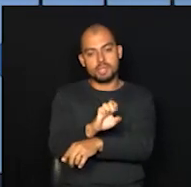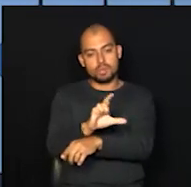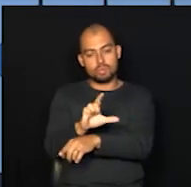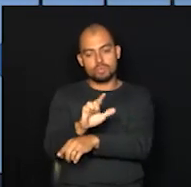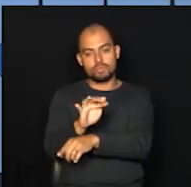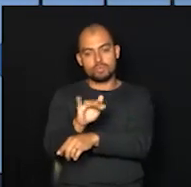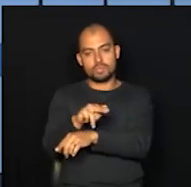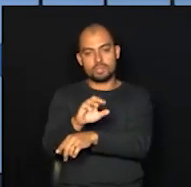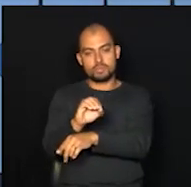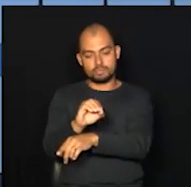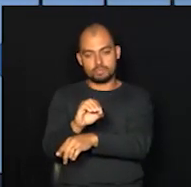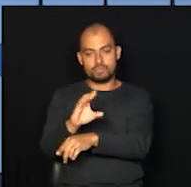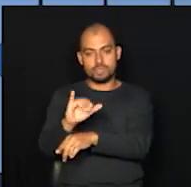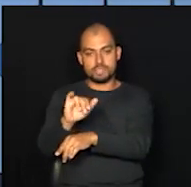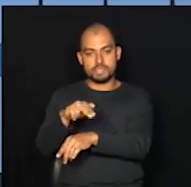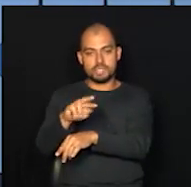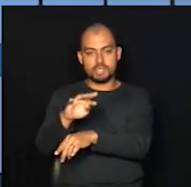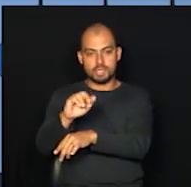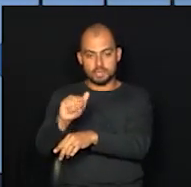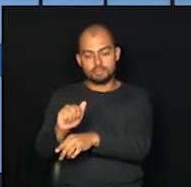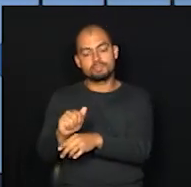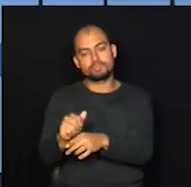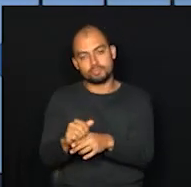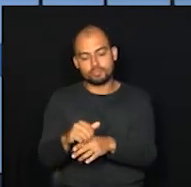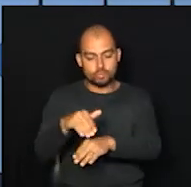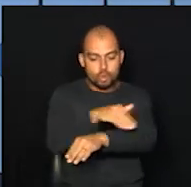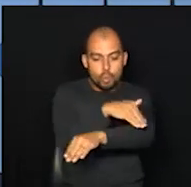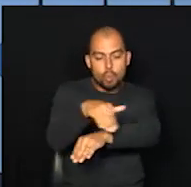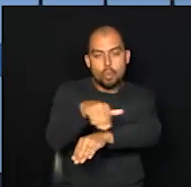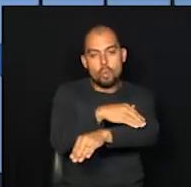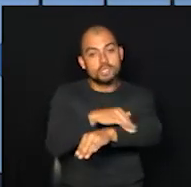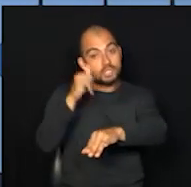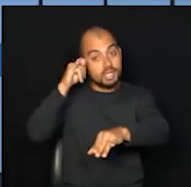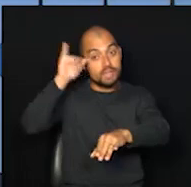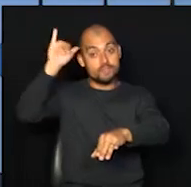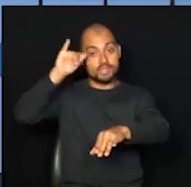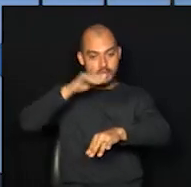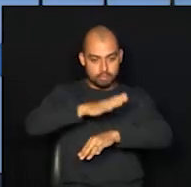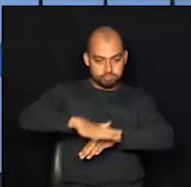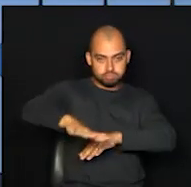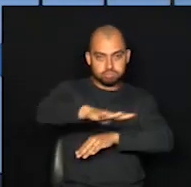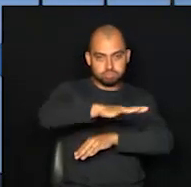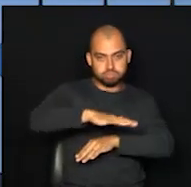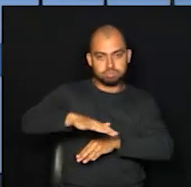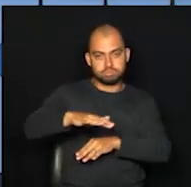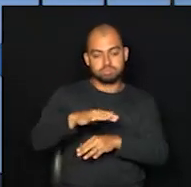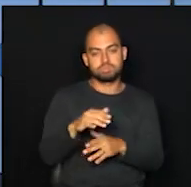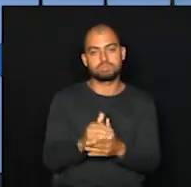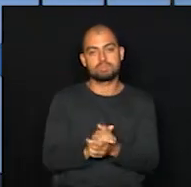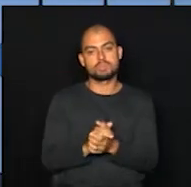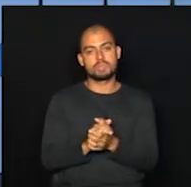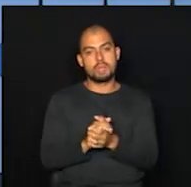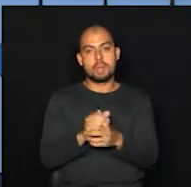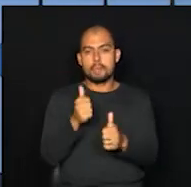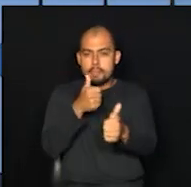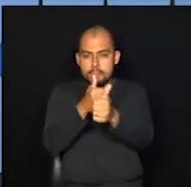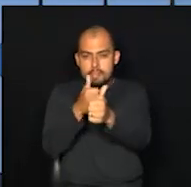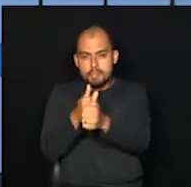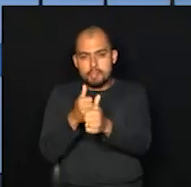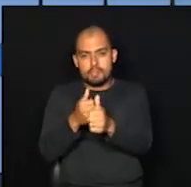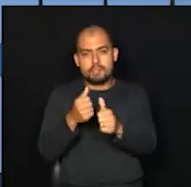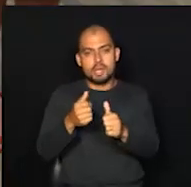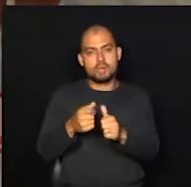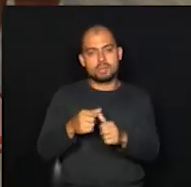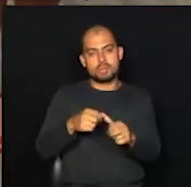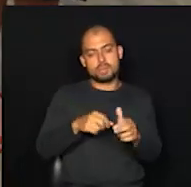Jorge Miranda e a Senador Saraiva. Então, vamos evitar aí o trecho entre 11 de agosto e a rua Doutor